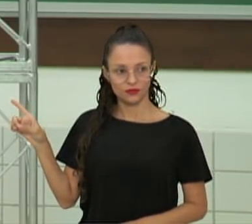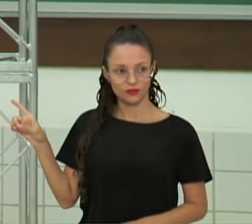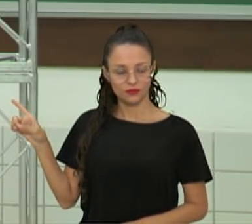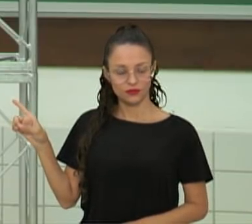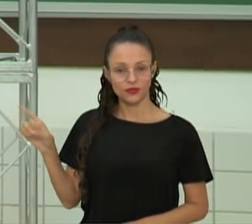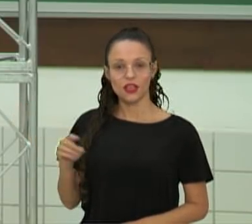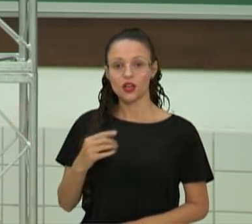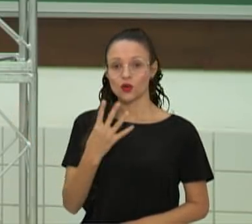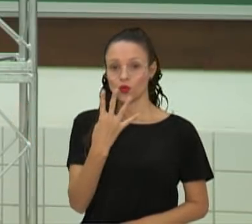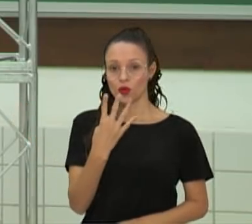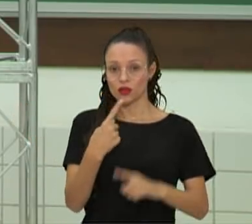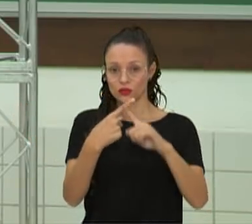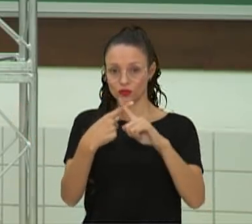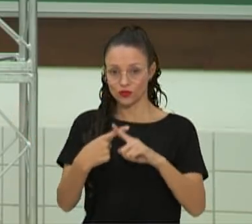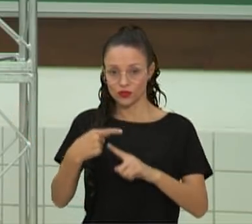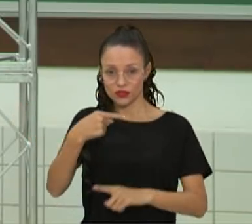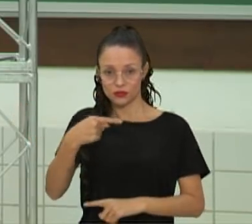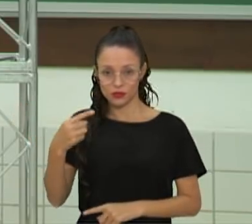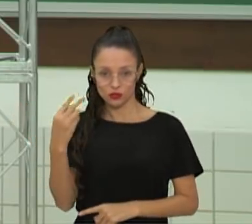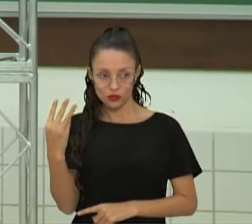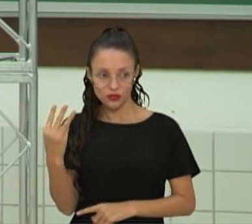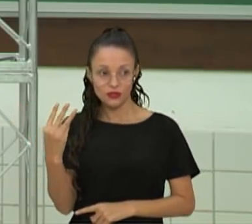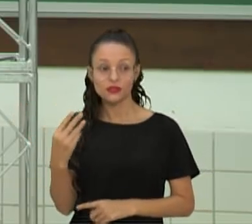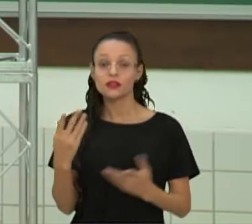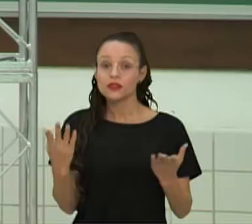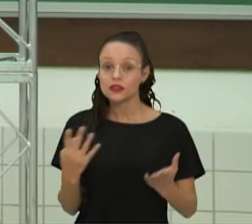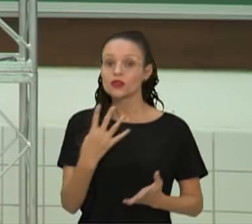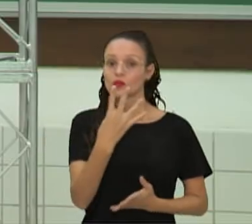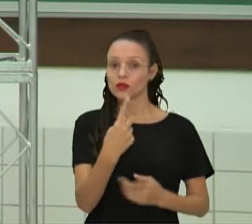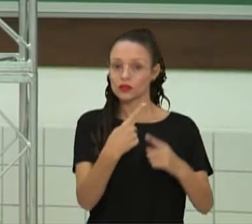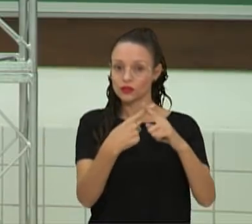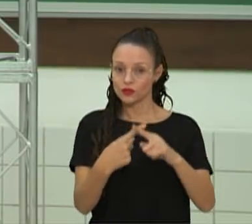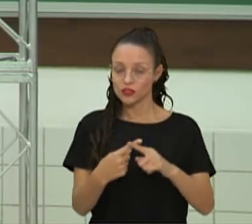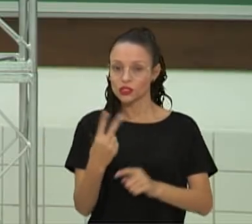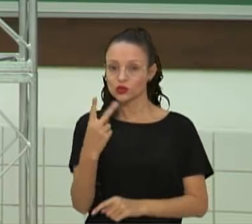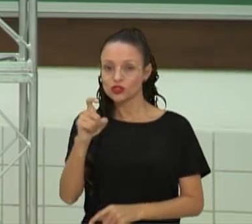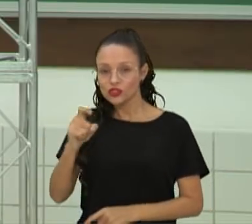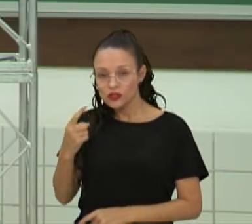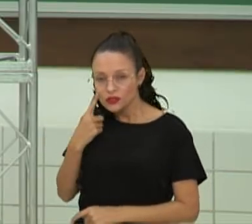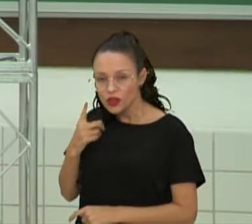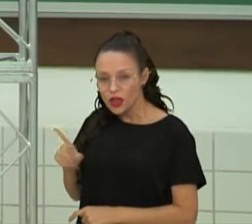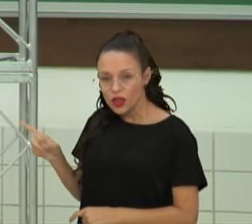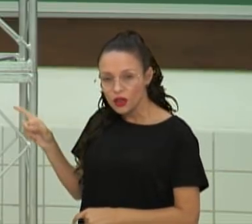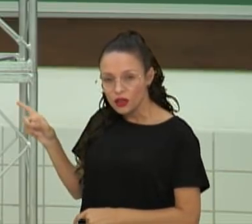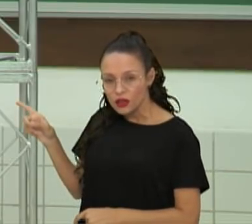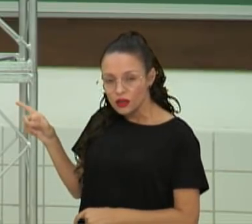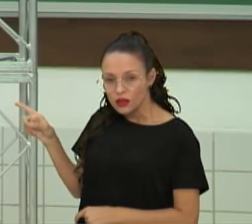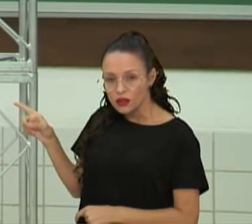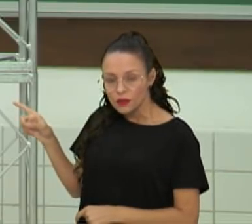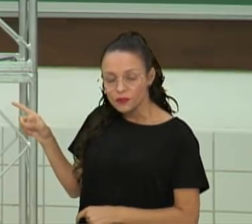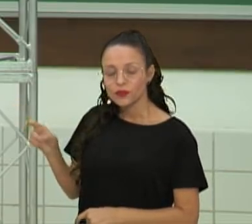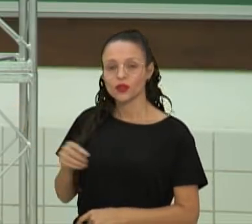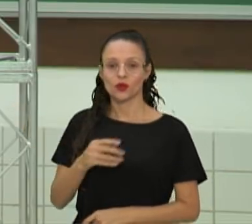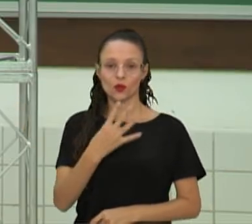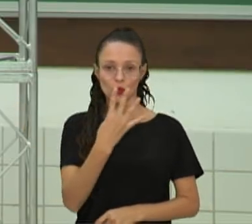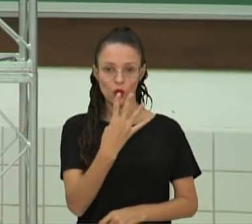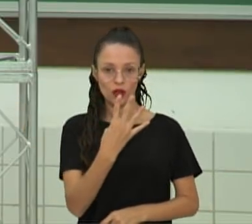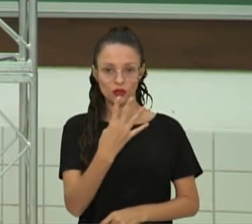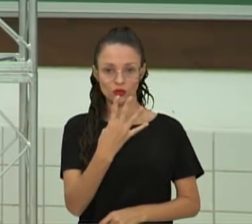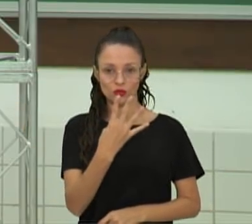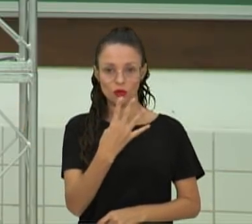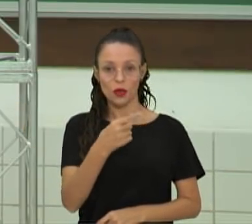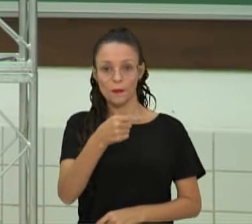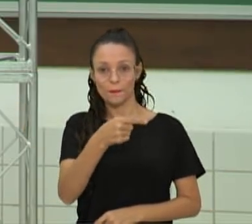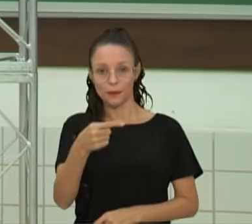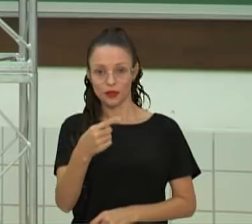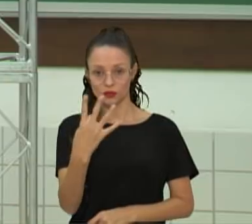4 vezes menos 3 e vou fazer 4 vezes 2x. Então dá uma olhadinha. Menos